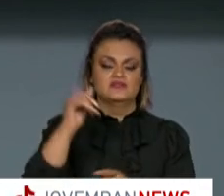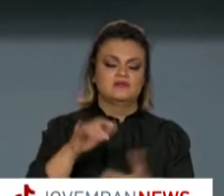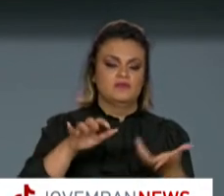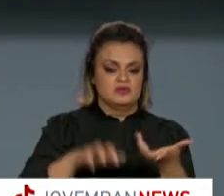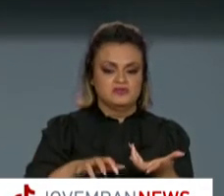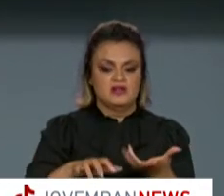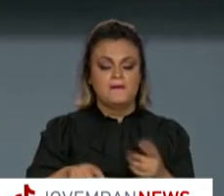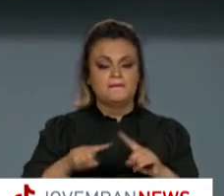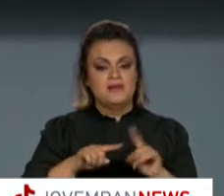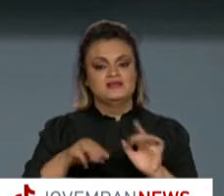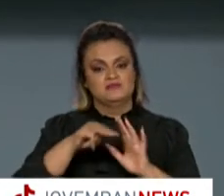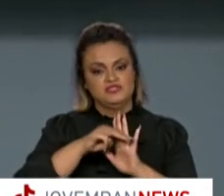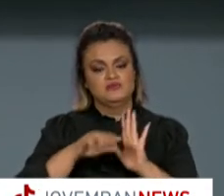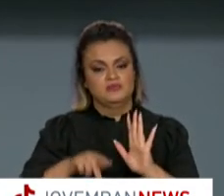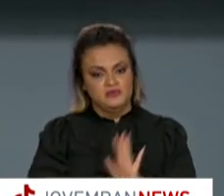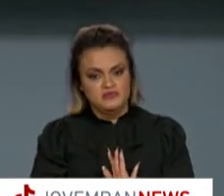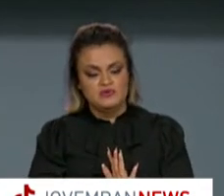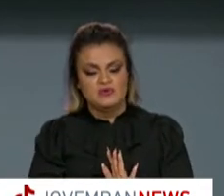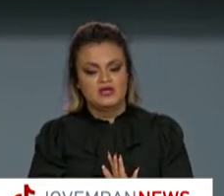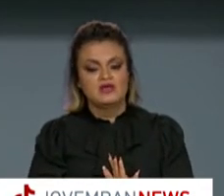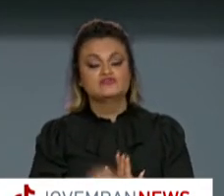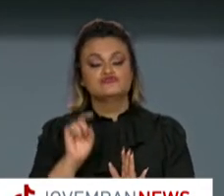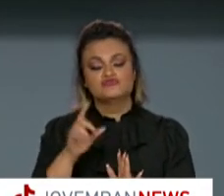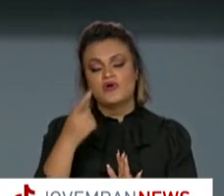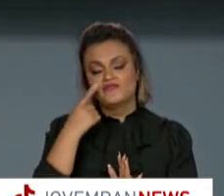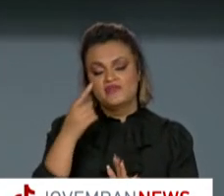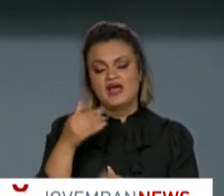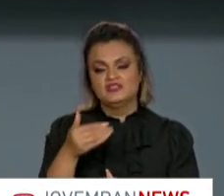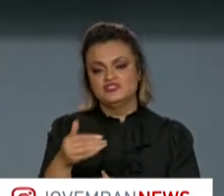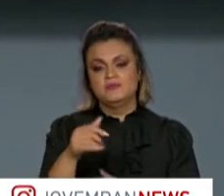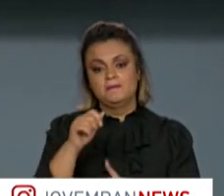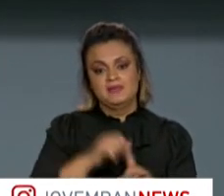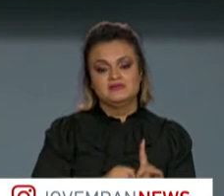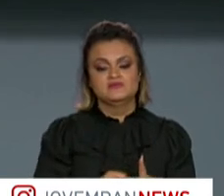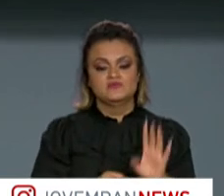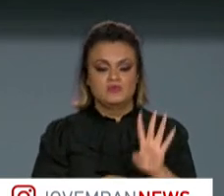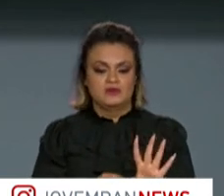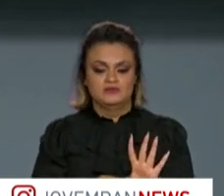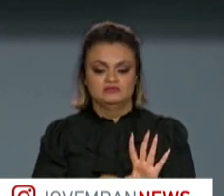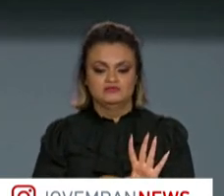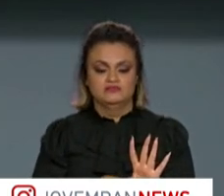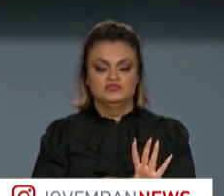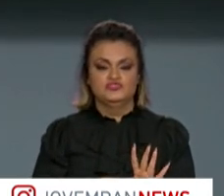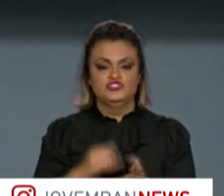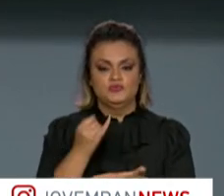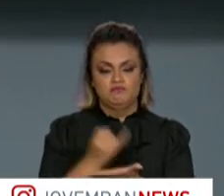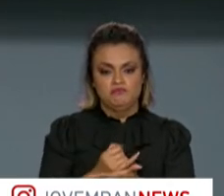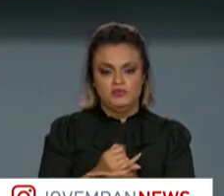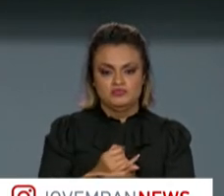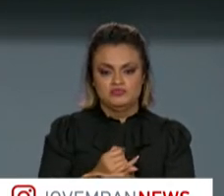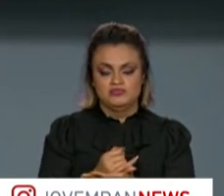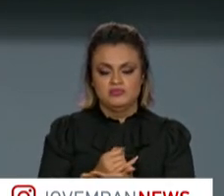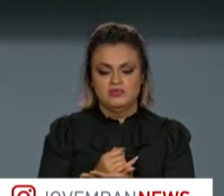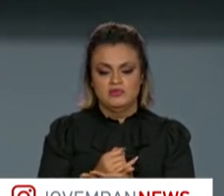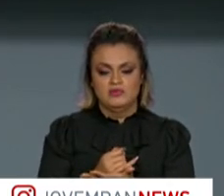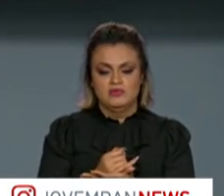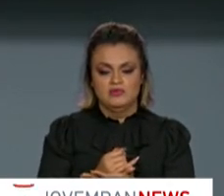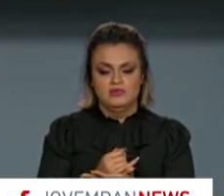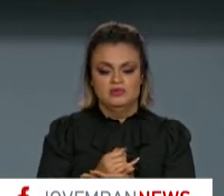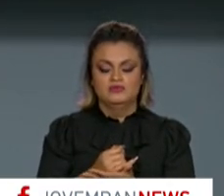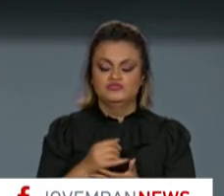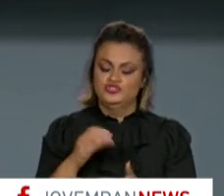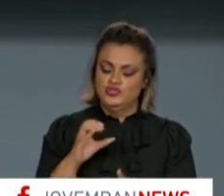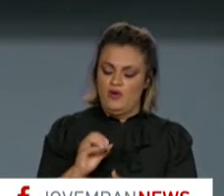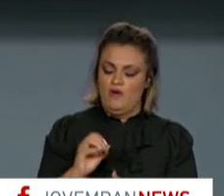Nacional. Mas a MP só prevê 4 meses de imposto sobre exportação de óleo